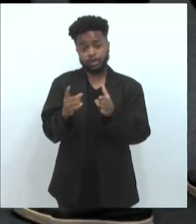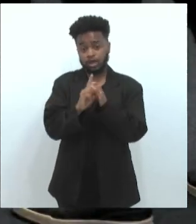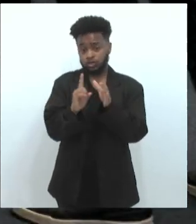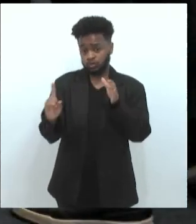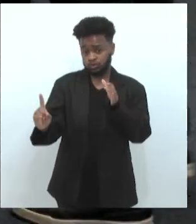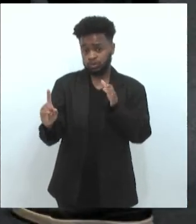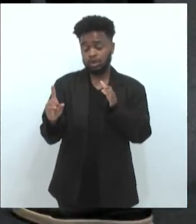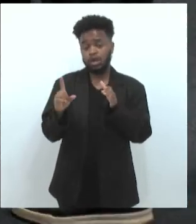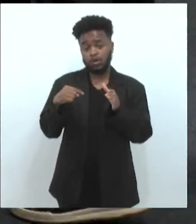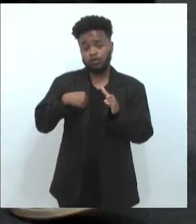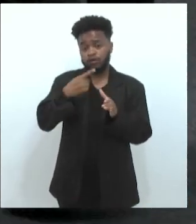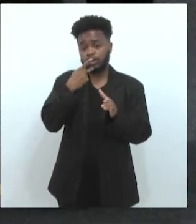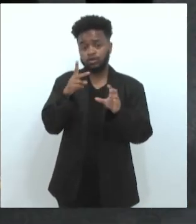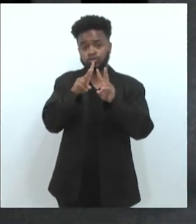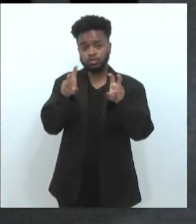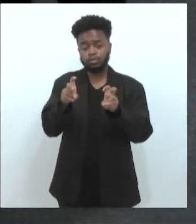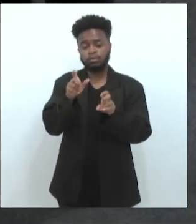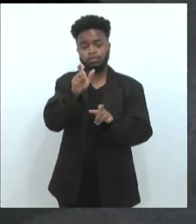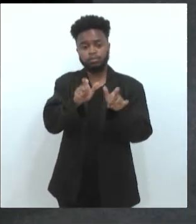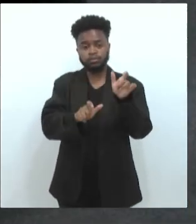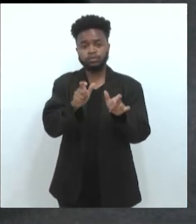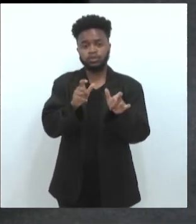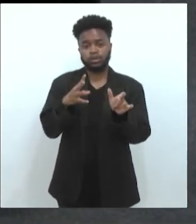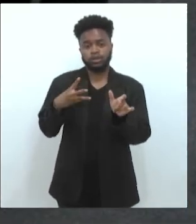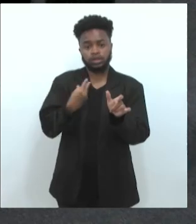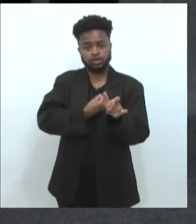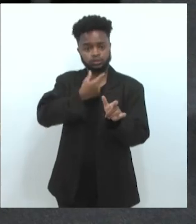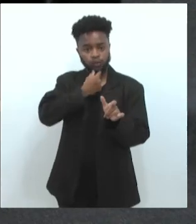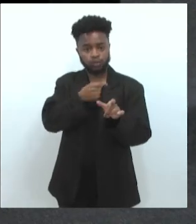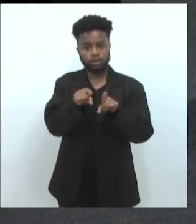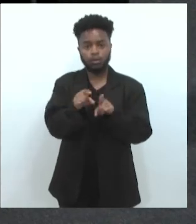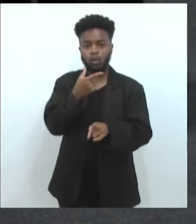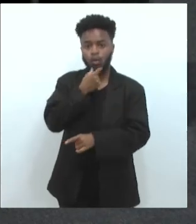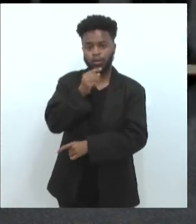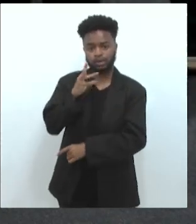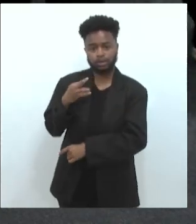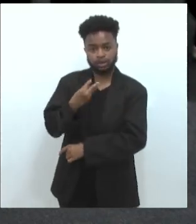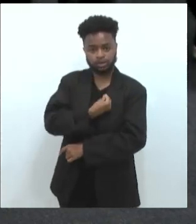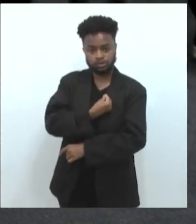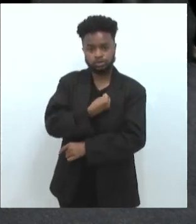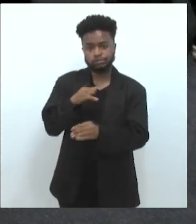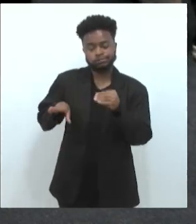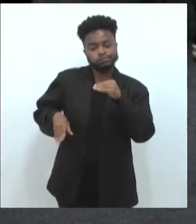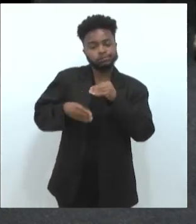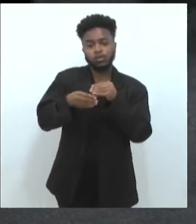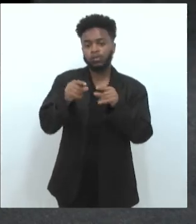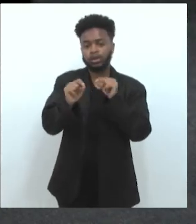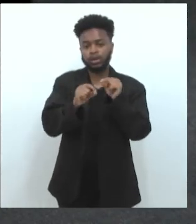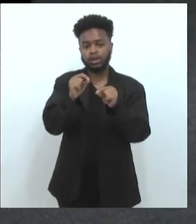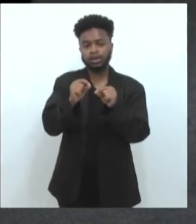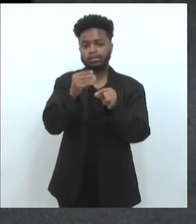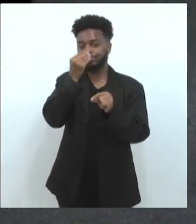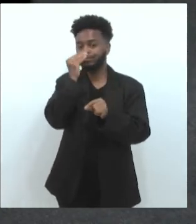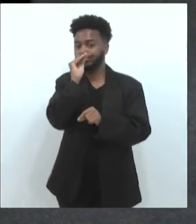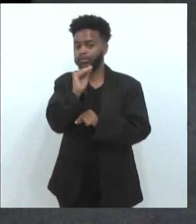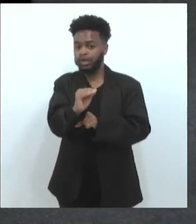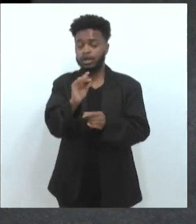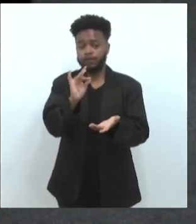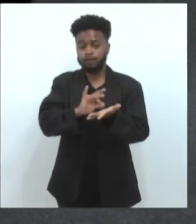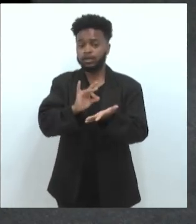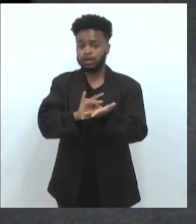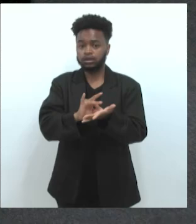dos homens trans e de pessoas transmasculinas dessa indicação legislativa, na verdade, ignoraria uma